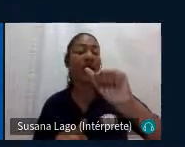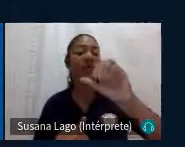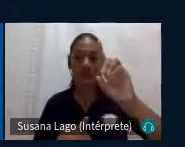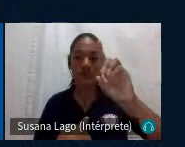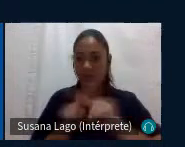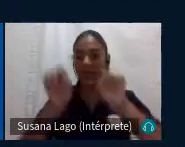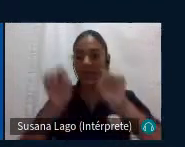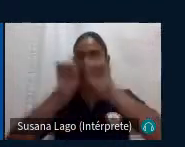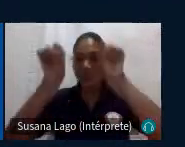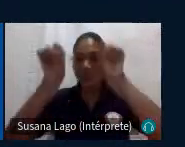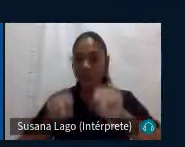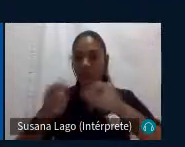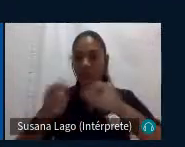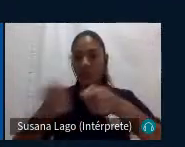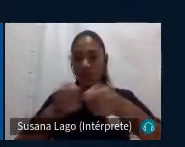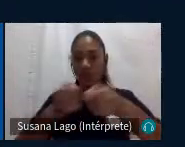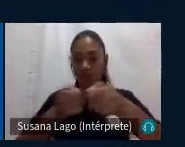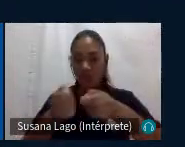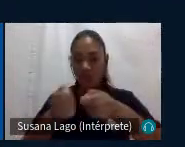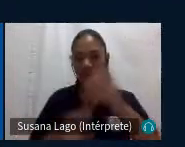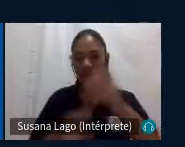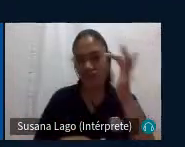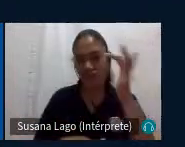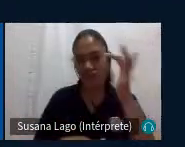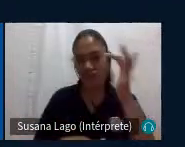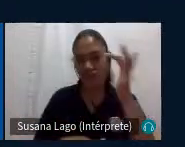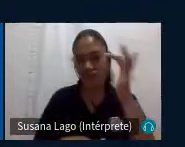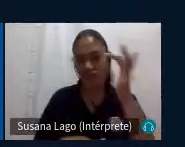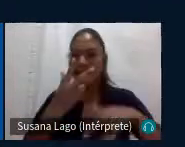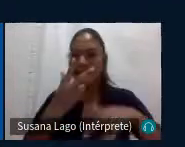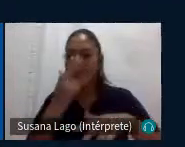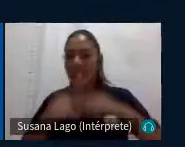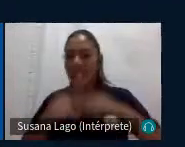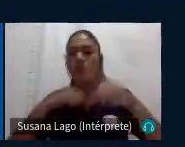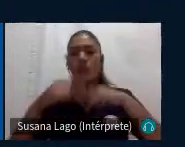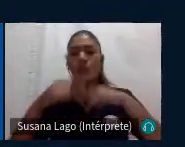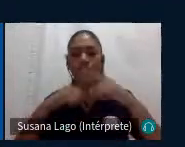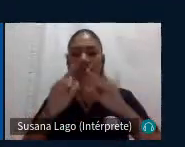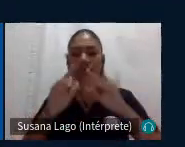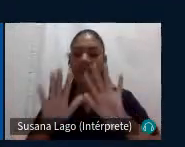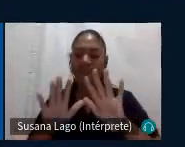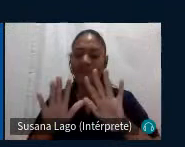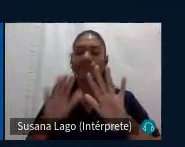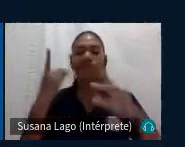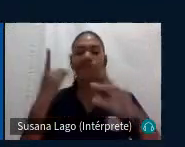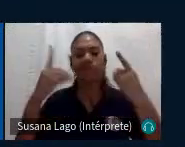assim, a gente fica até na dúvida. Mas aí a gente passa para o próximo e a gente abre,